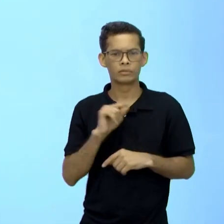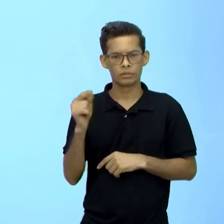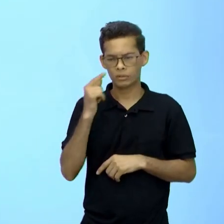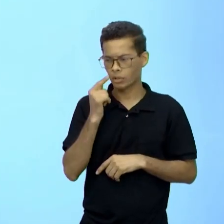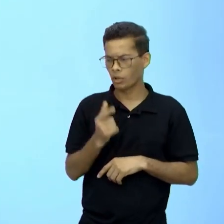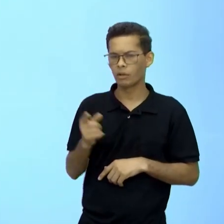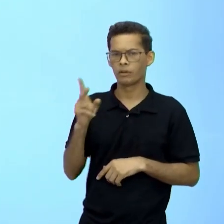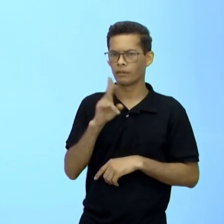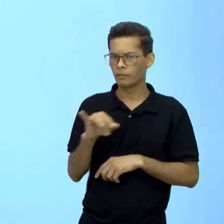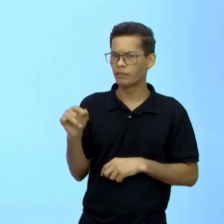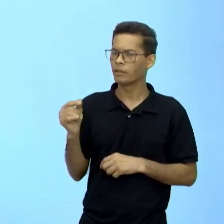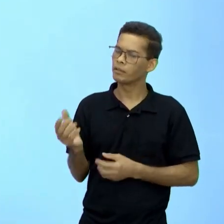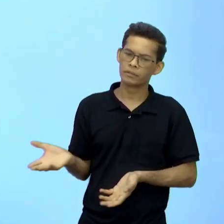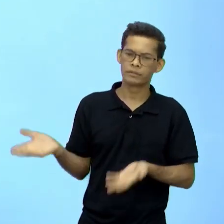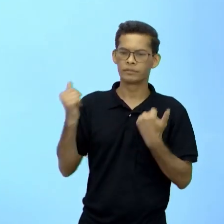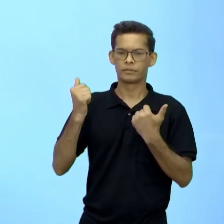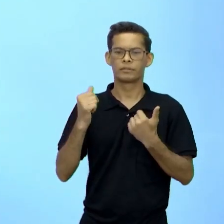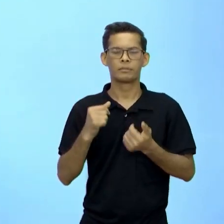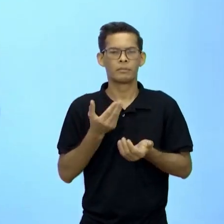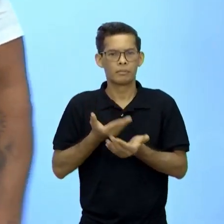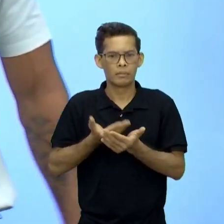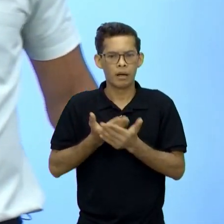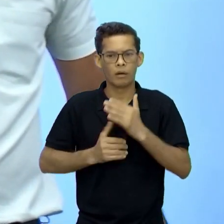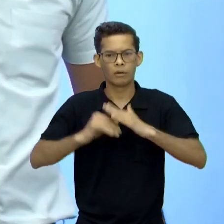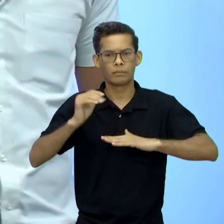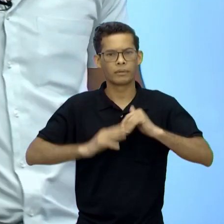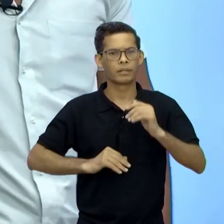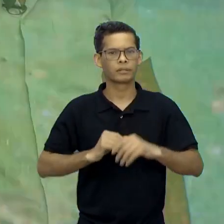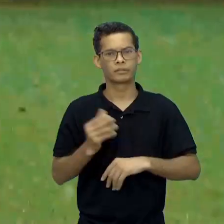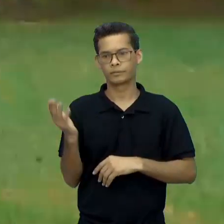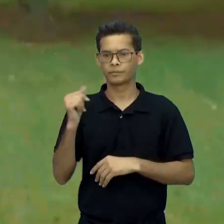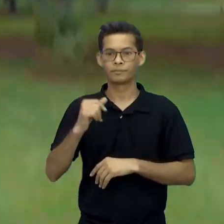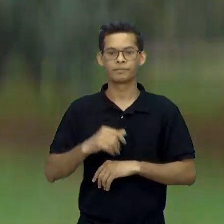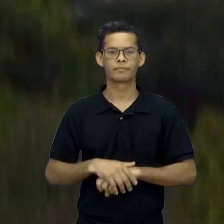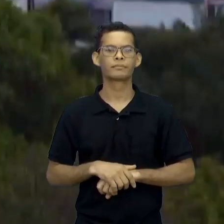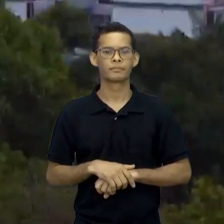atento, joga no ar para a gente aí!